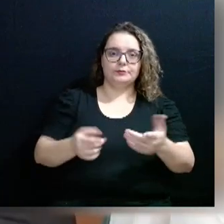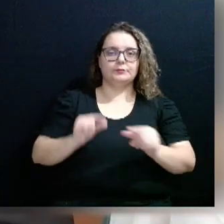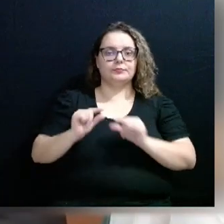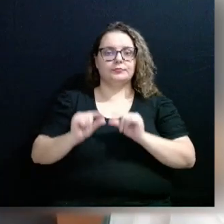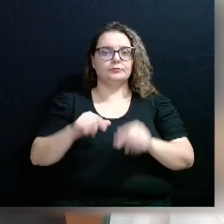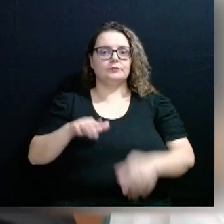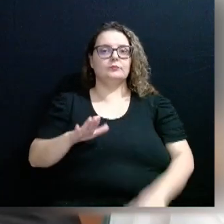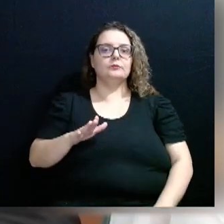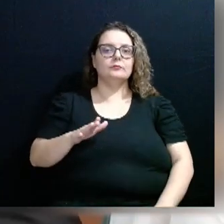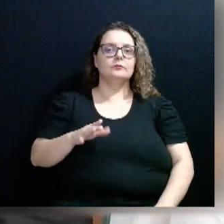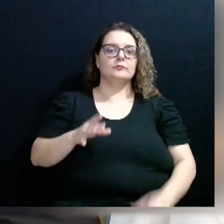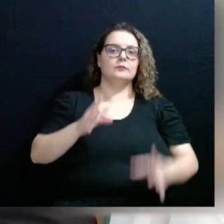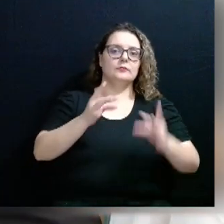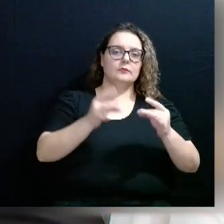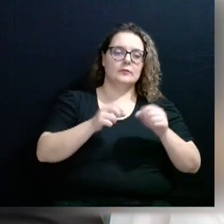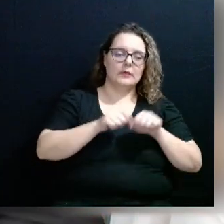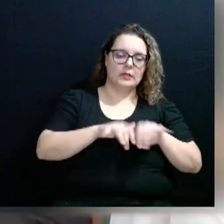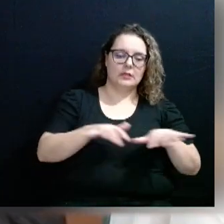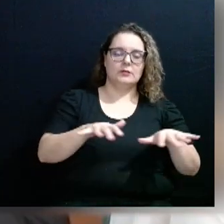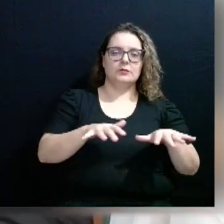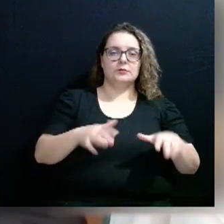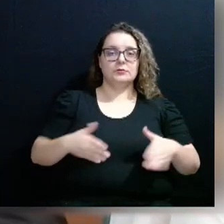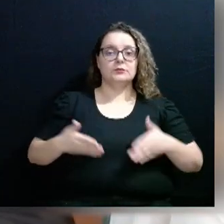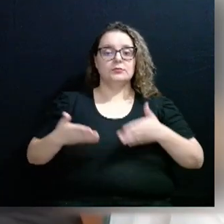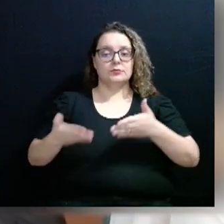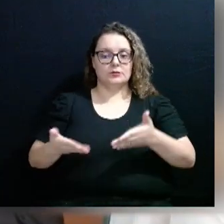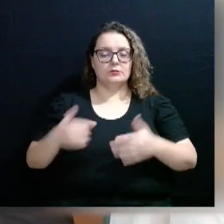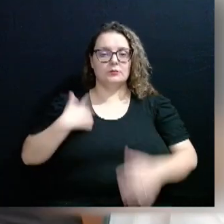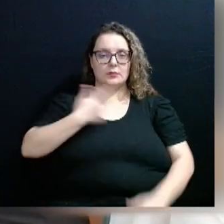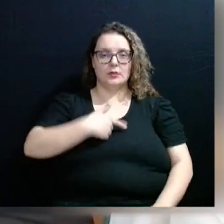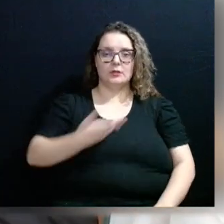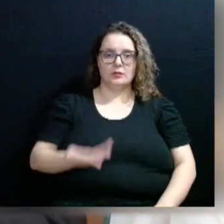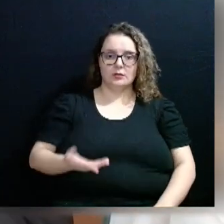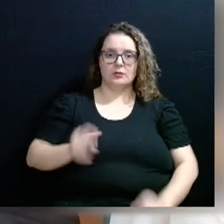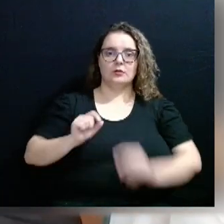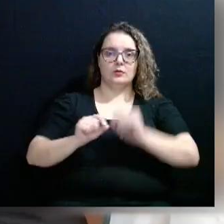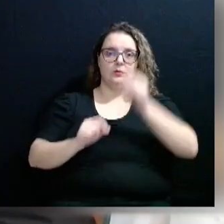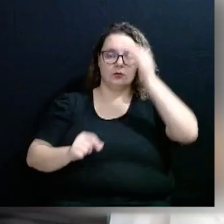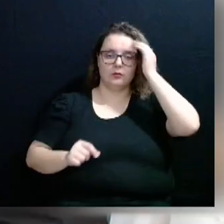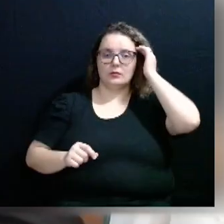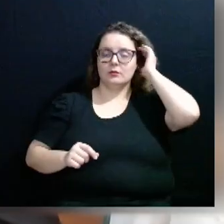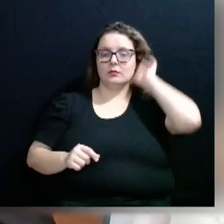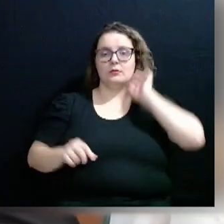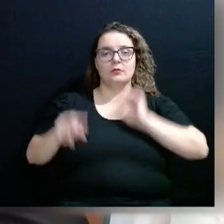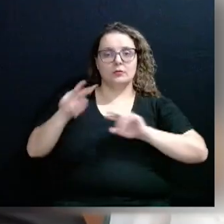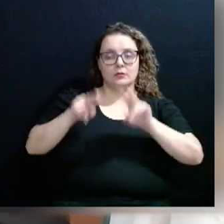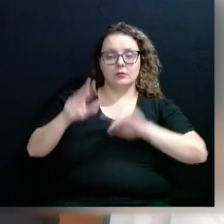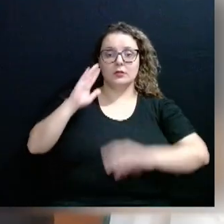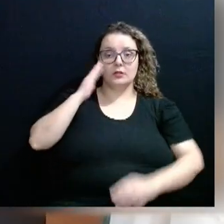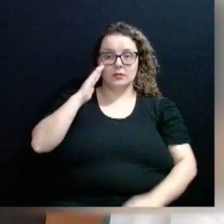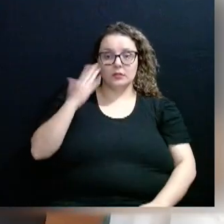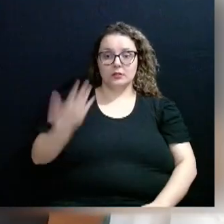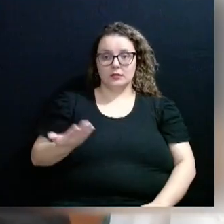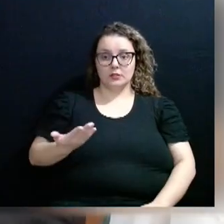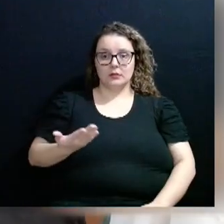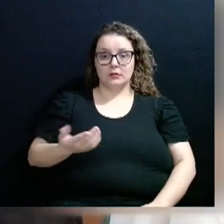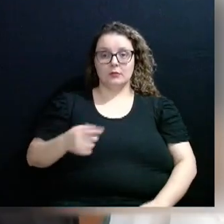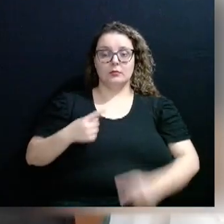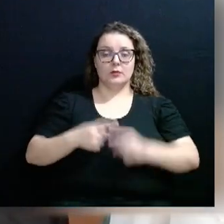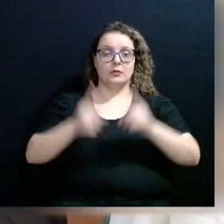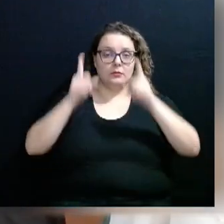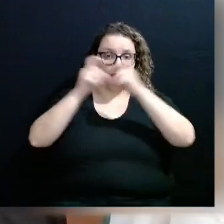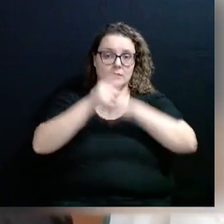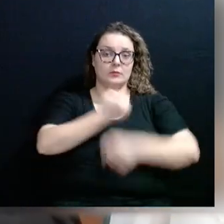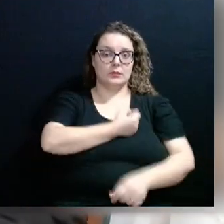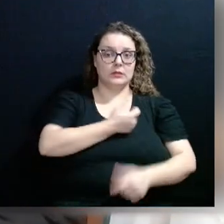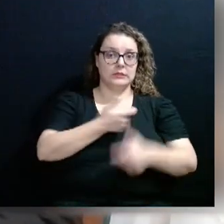né, nesse sentido de trazer para a gente o que seja mais palatável, que a gente consiga entender, porque a complexidade dos números é muito grande. E